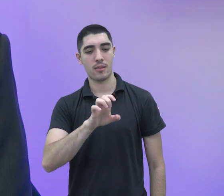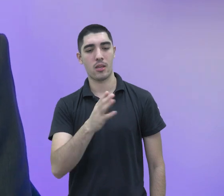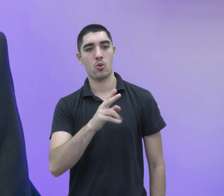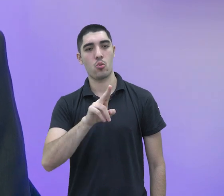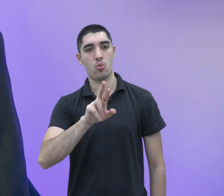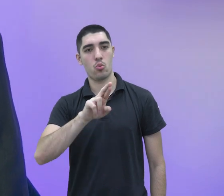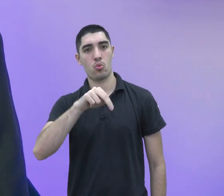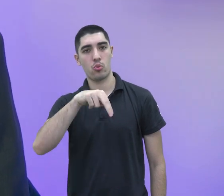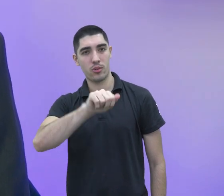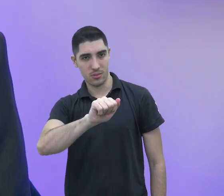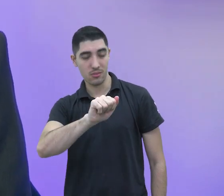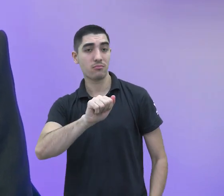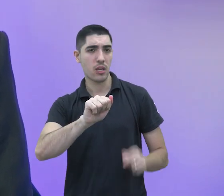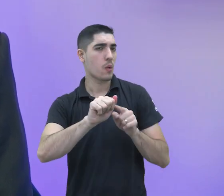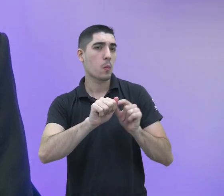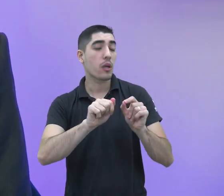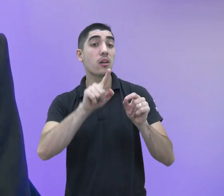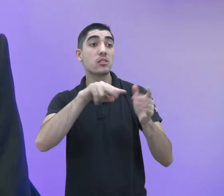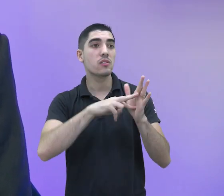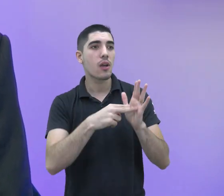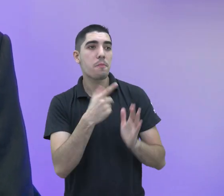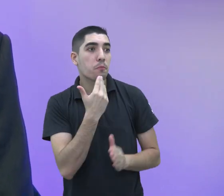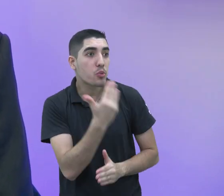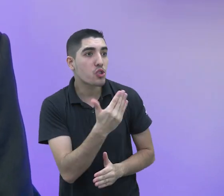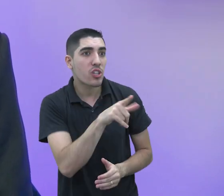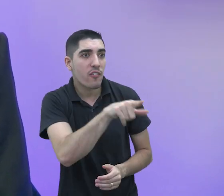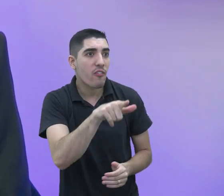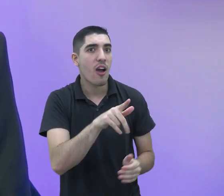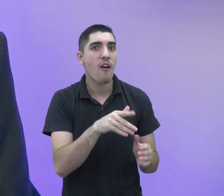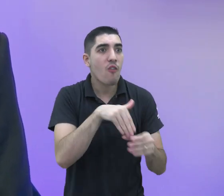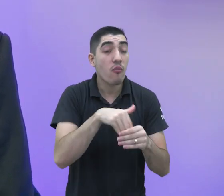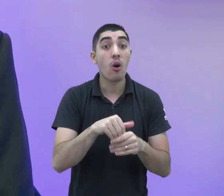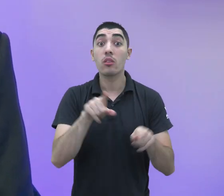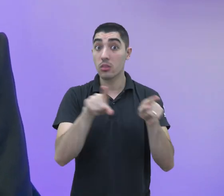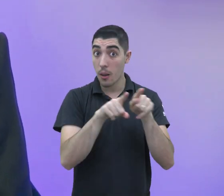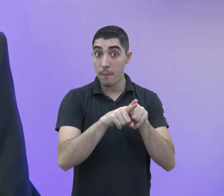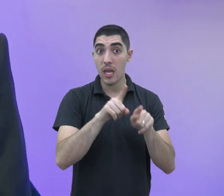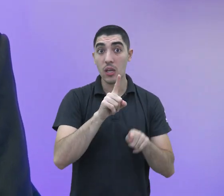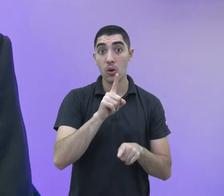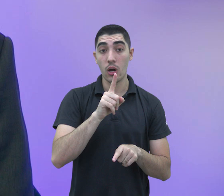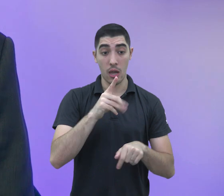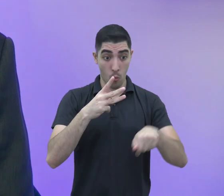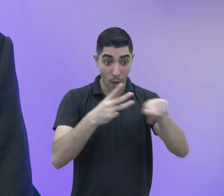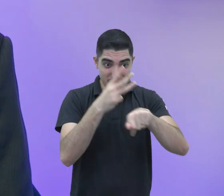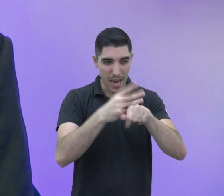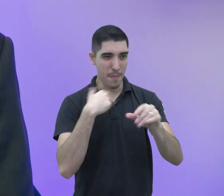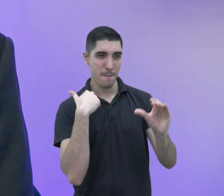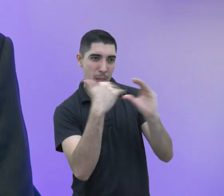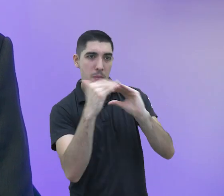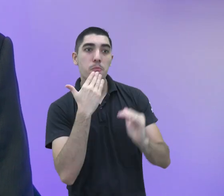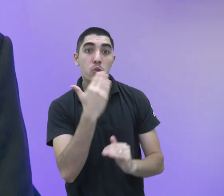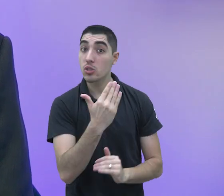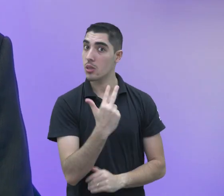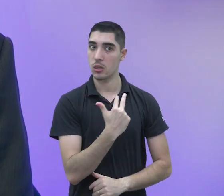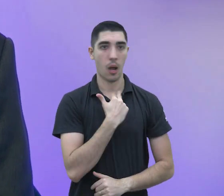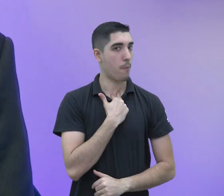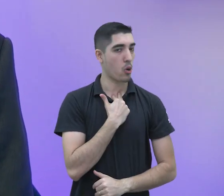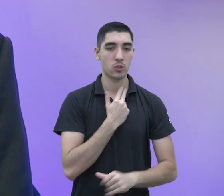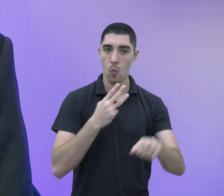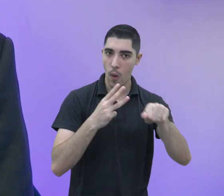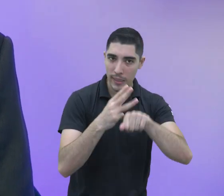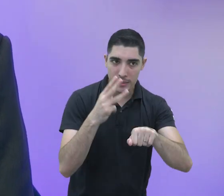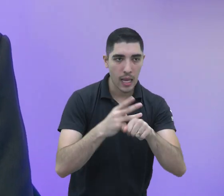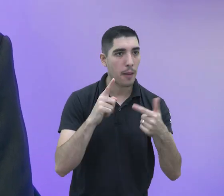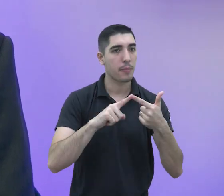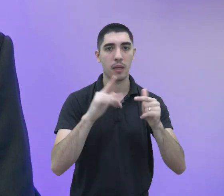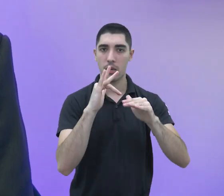de aliciamento de eleitores, e ele se configura, inclusive, para quem manda mensagem de WhatsApp no dia da eleição. Não pode de maneira